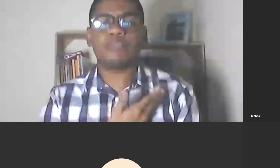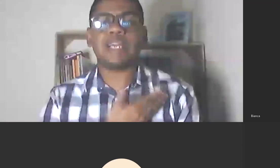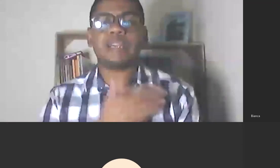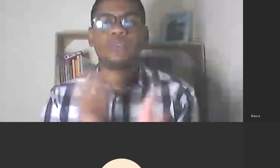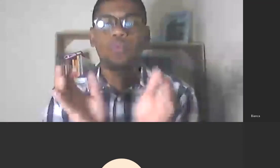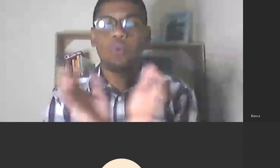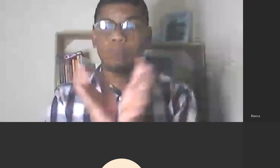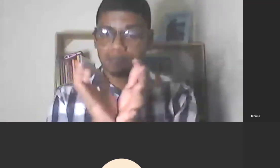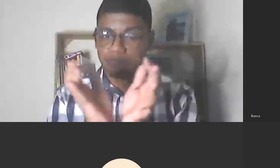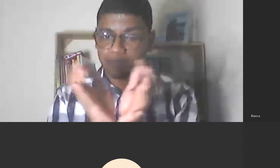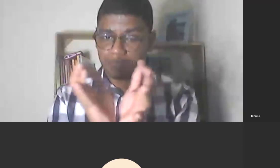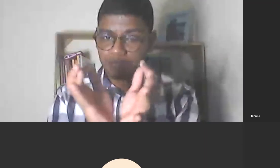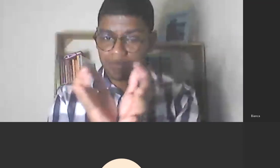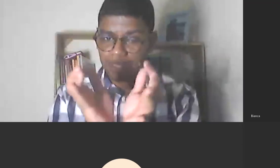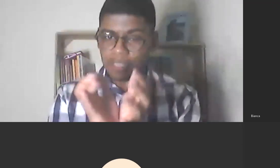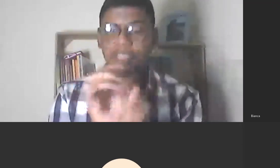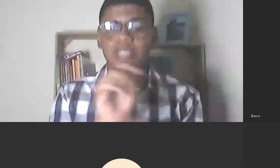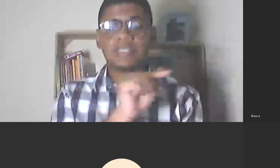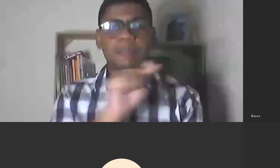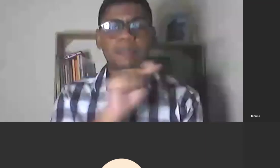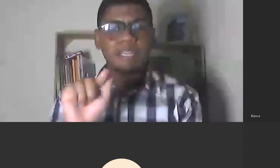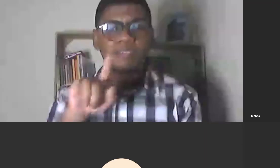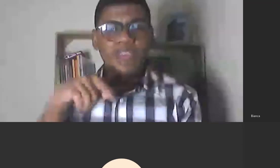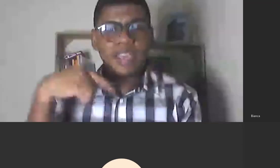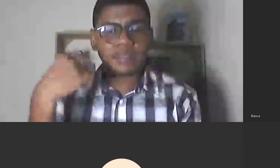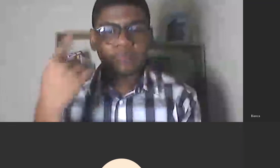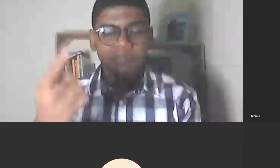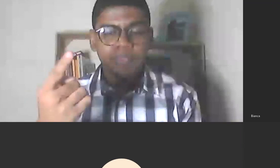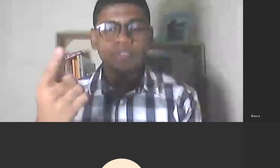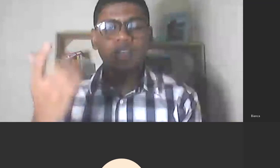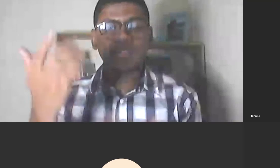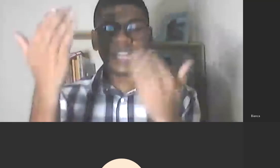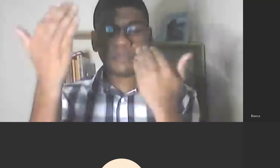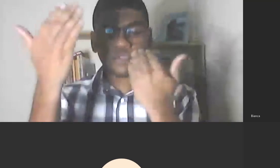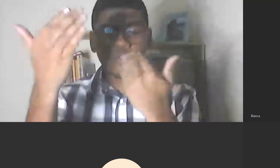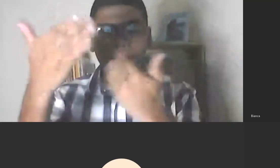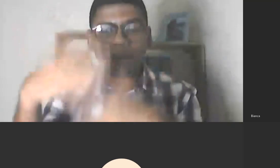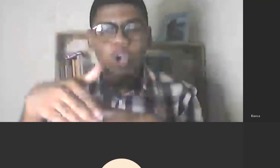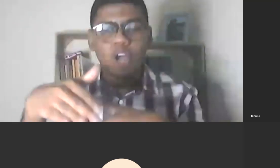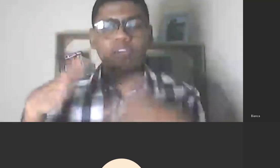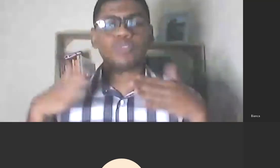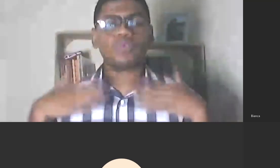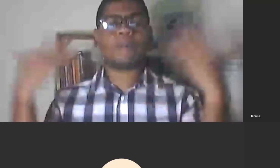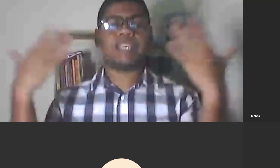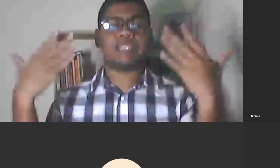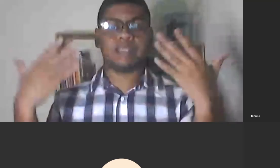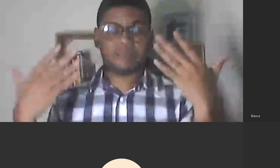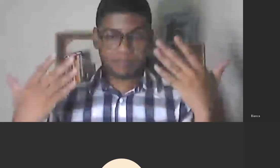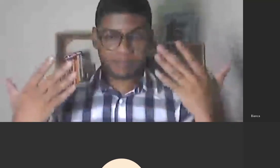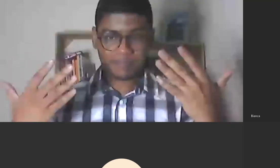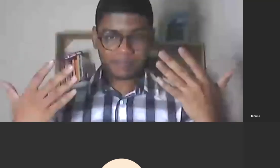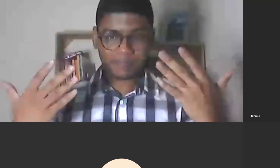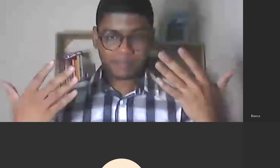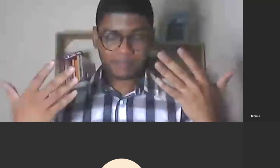aos amigos da turma que semana que vem nós teremos uma prova